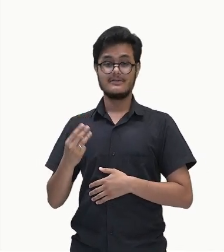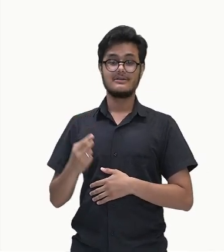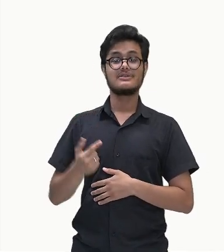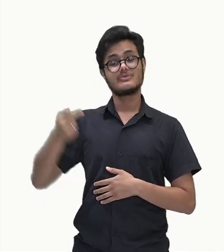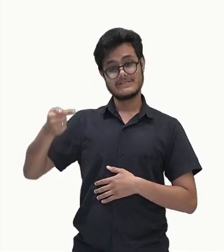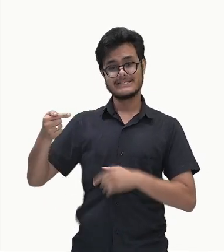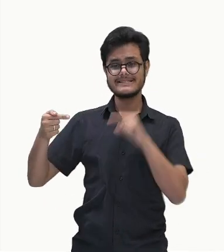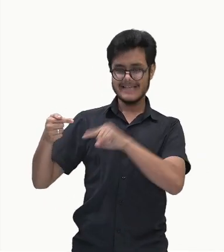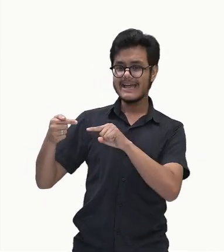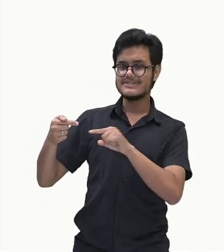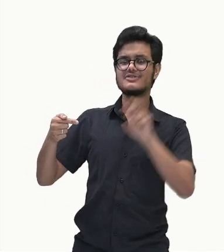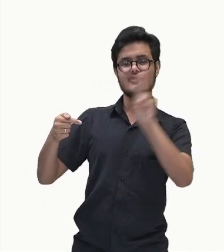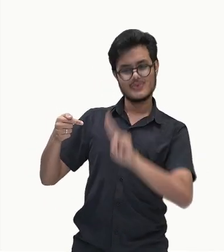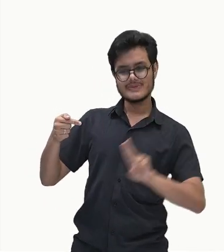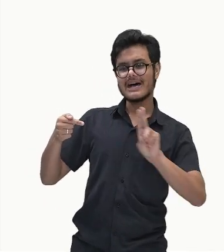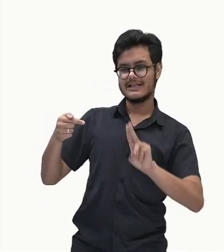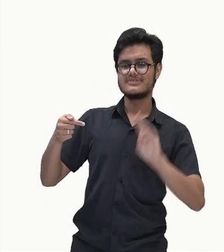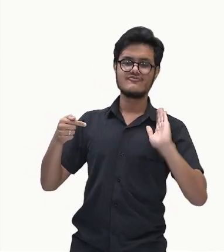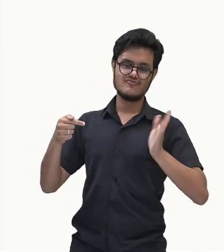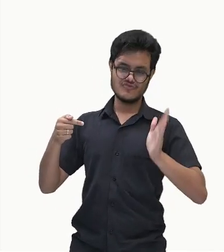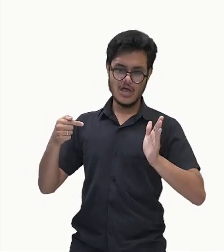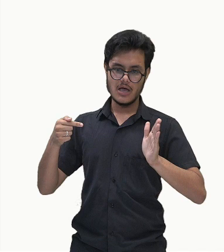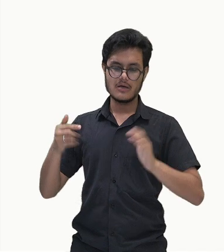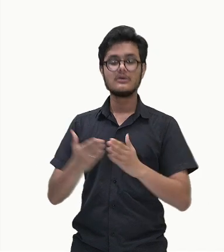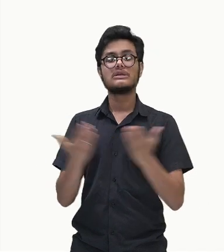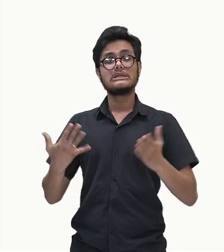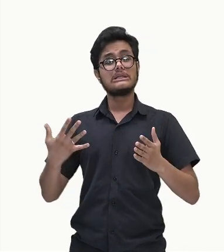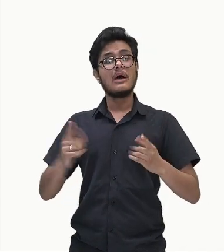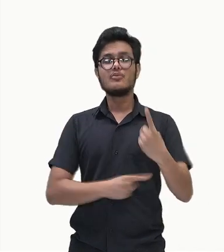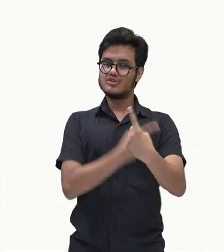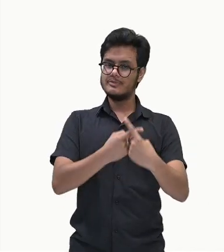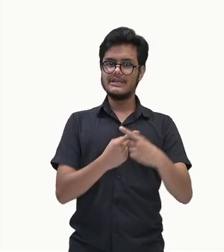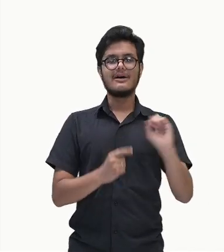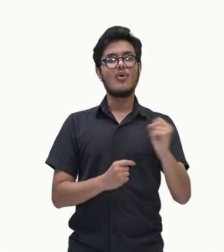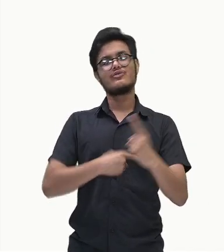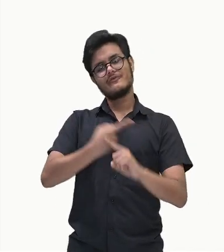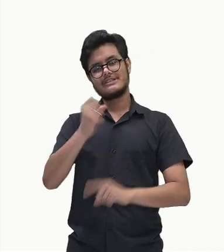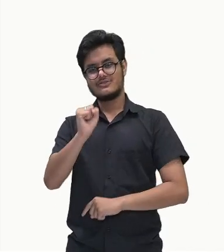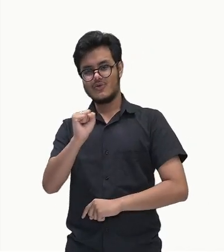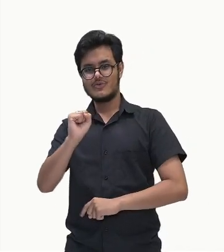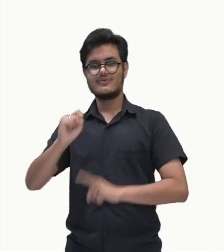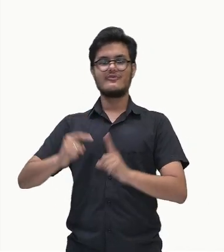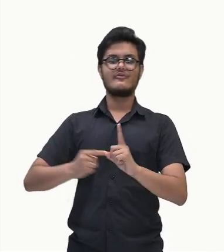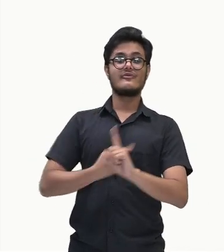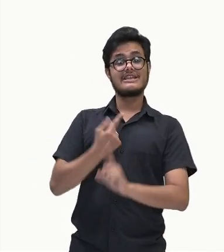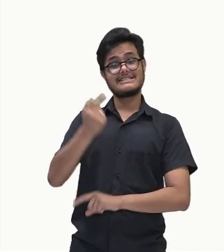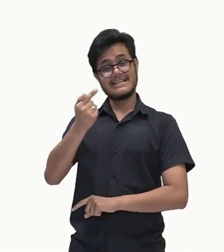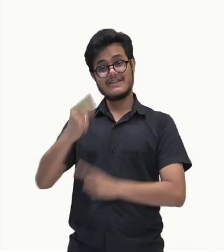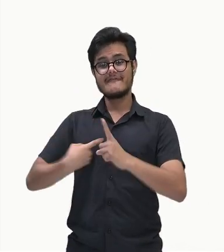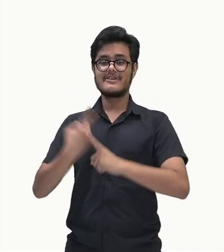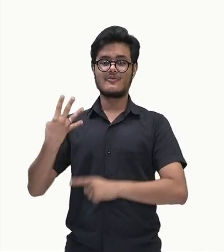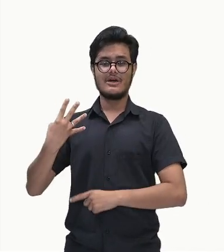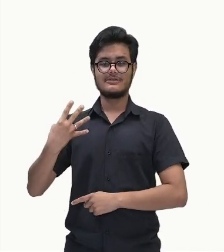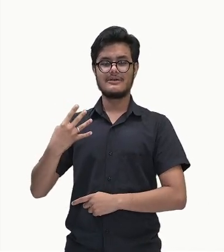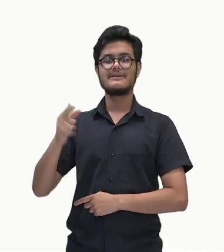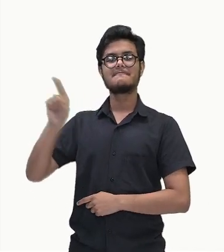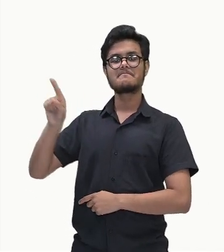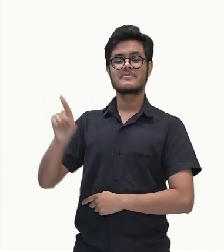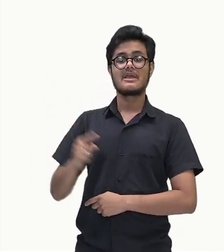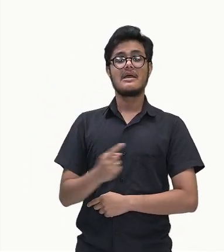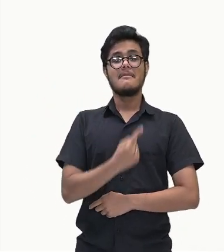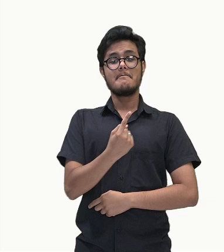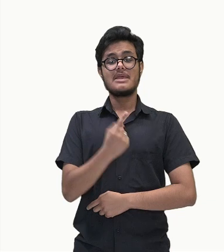sete para o terceiro algarismo e agora a gente multiplica 8 x 8 x 7 x 4 que dá